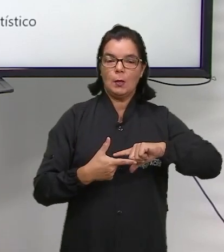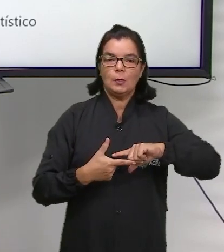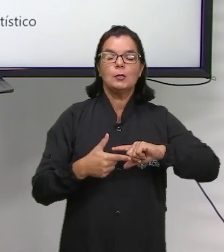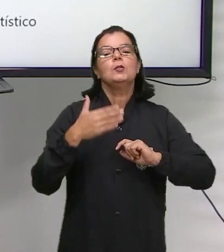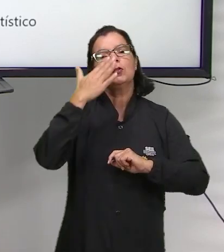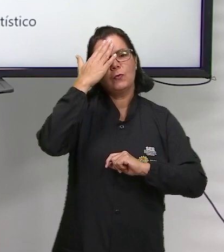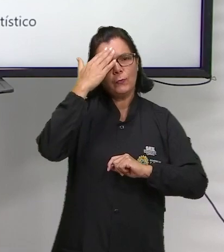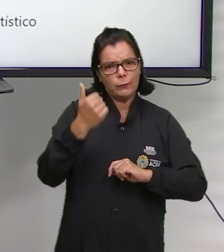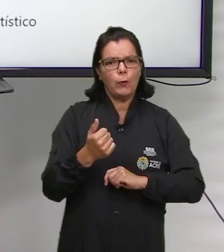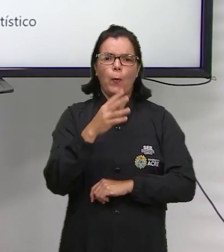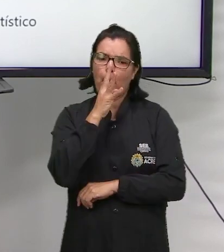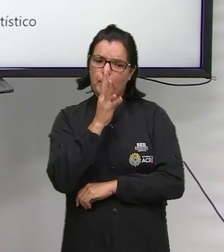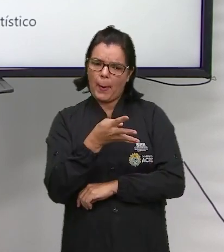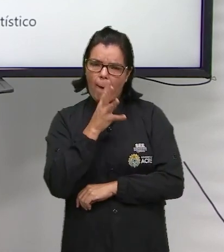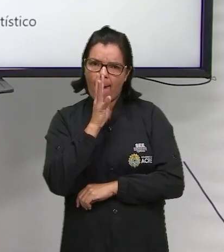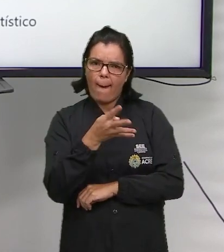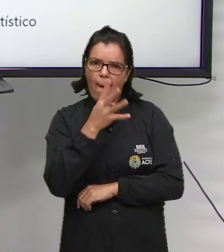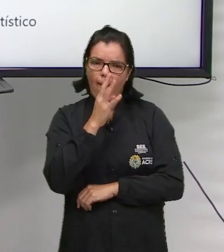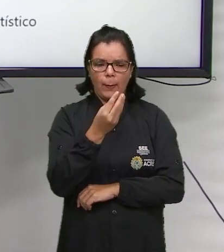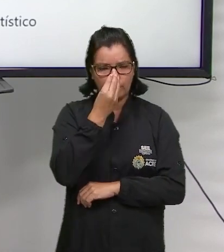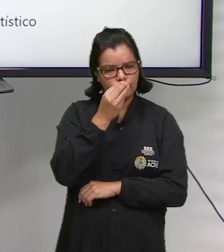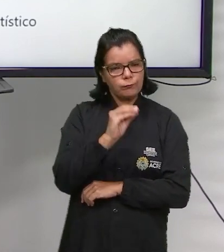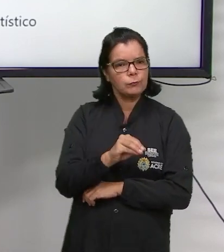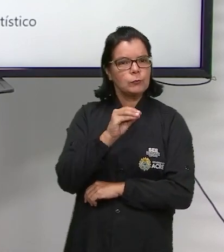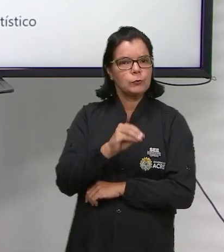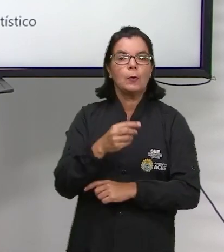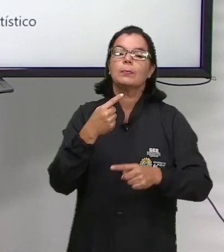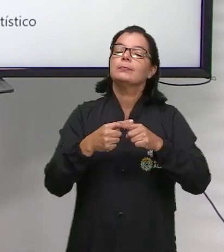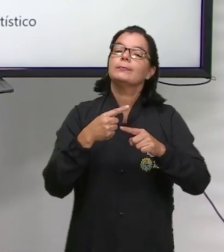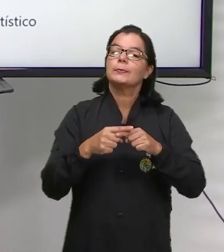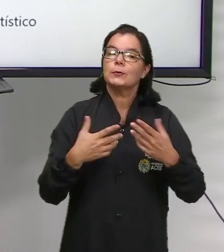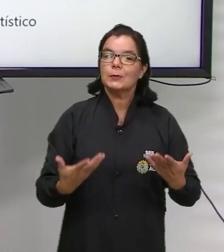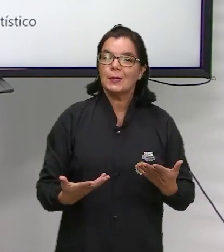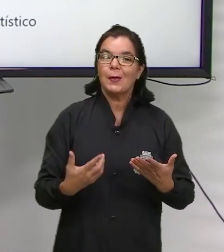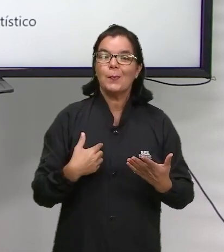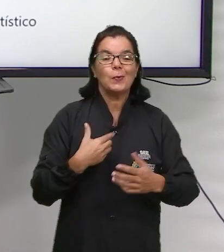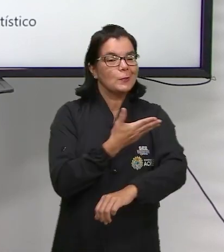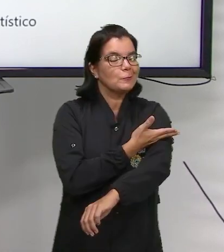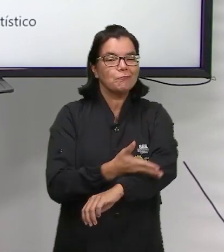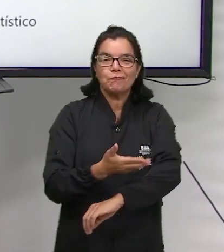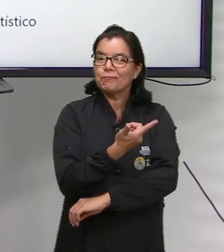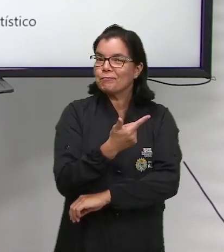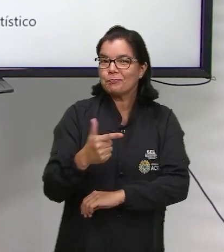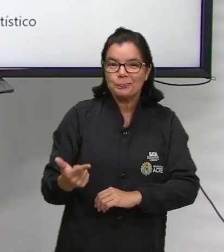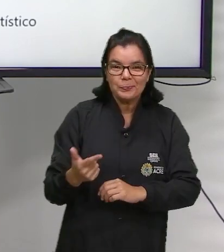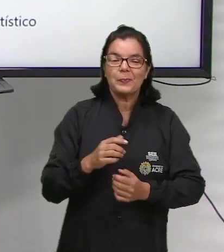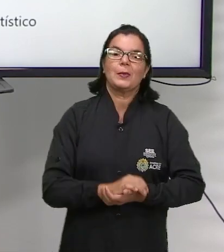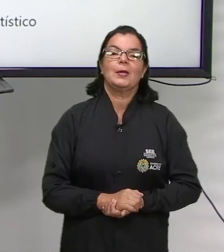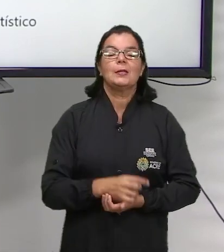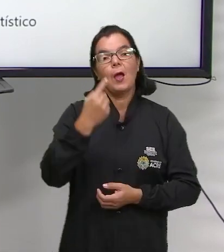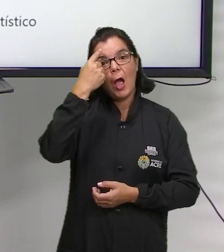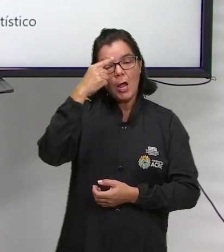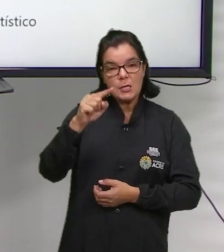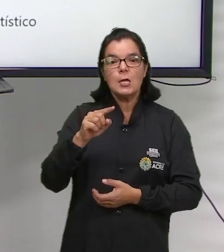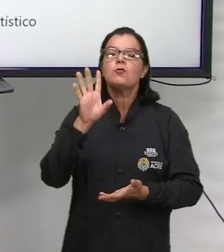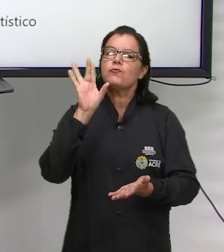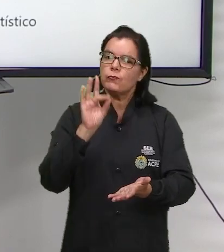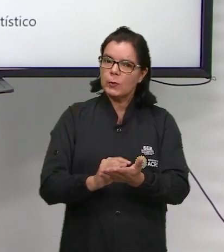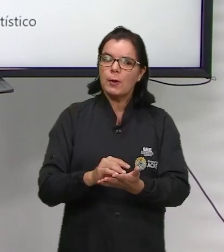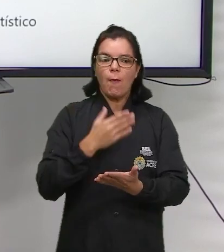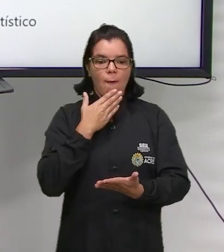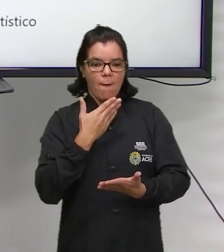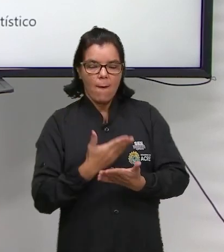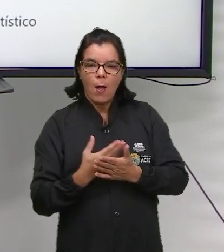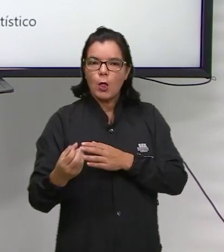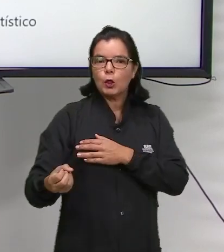rechaçado, né? Foi criticado, foi rejeitado. Por quê? Porque não era costume. Então, a ideia mesmo era chocar, trazer